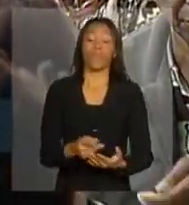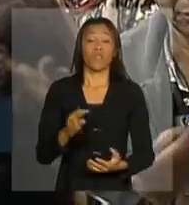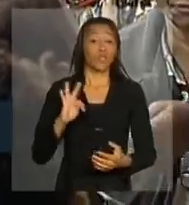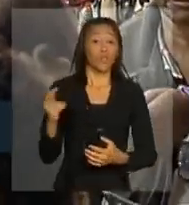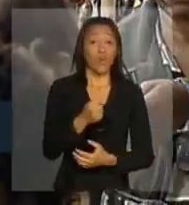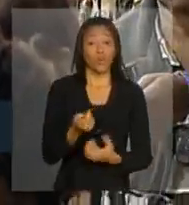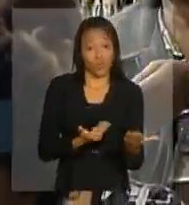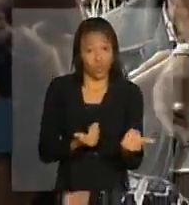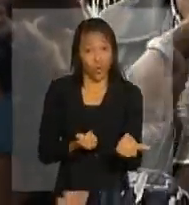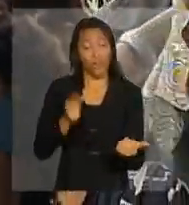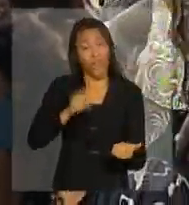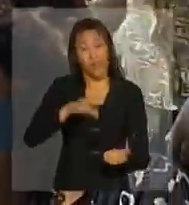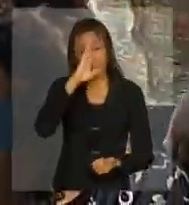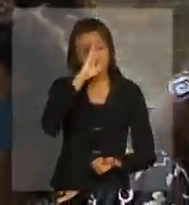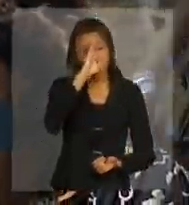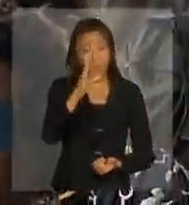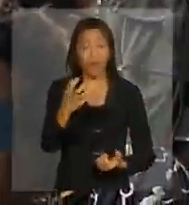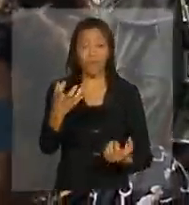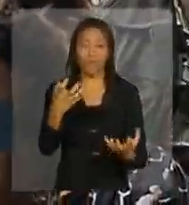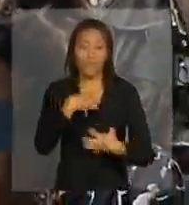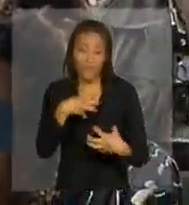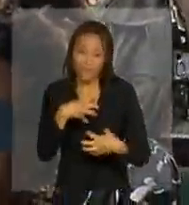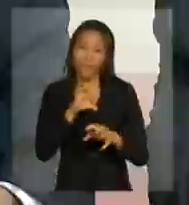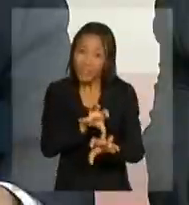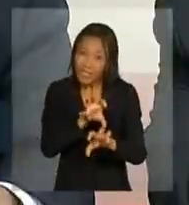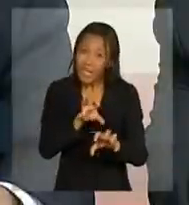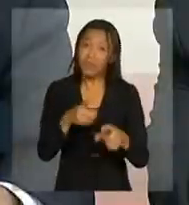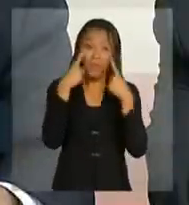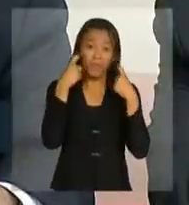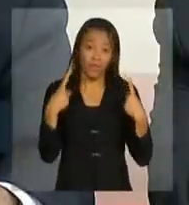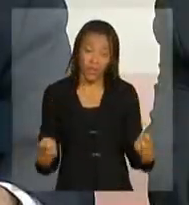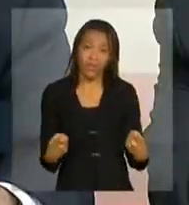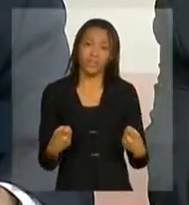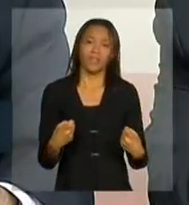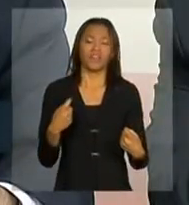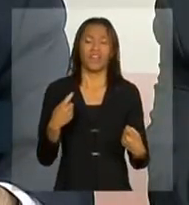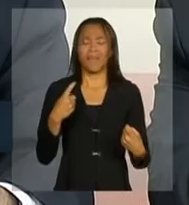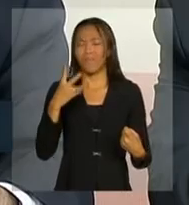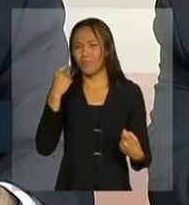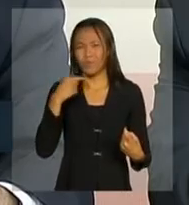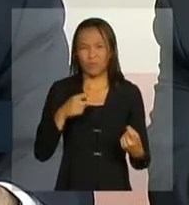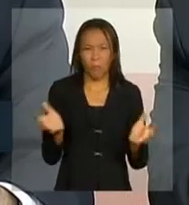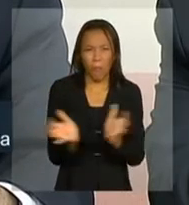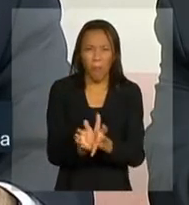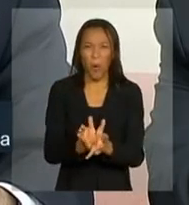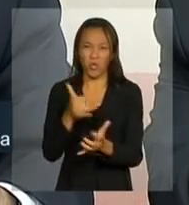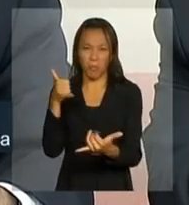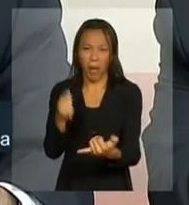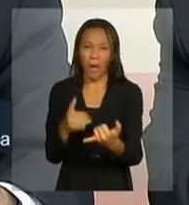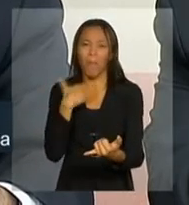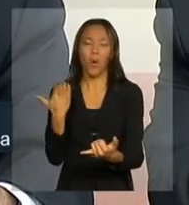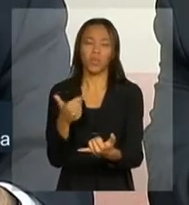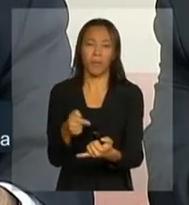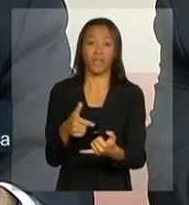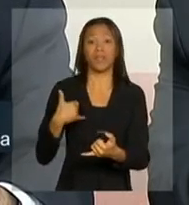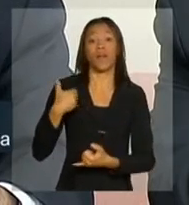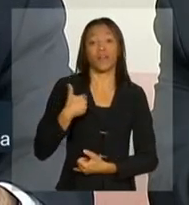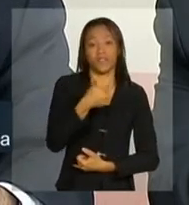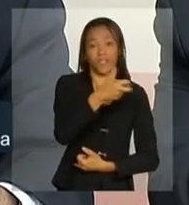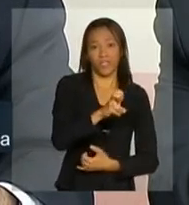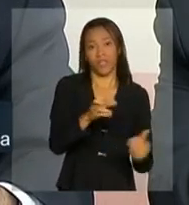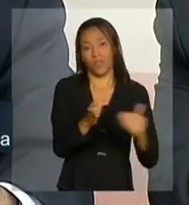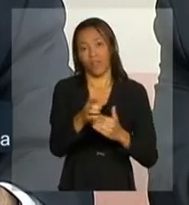principais afetados pelo problema da violência e é dramática a concentração de mortes por homicídio entre jovens de 15